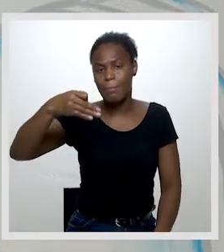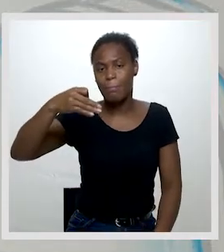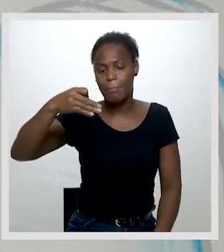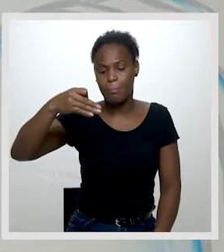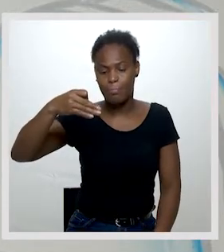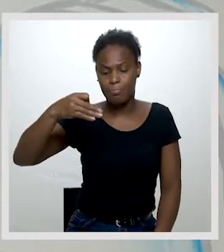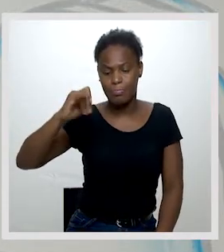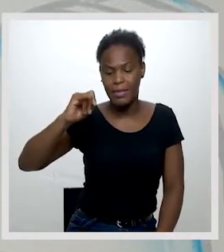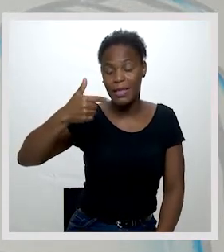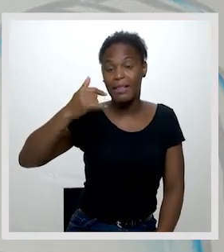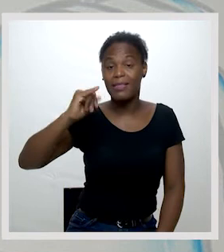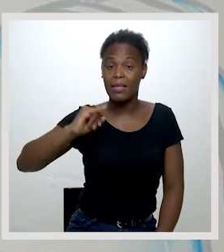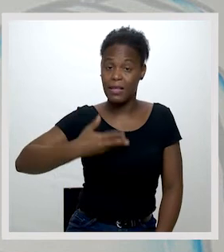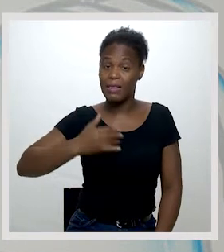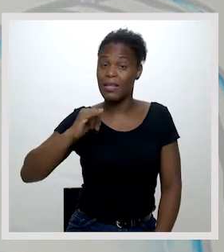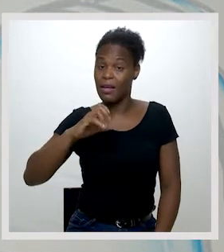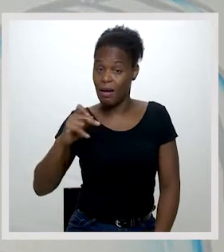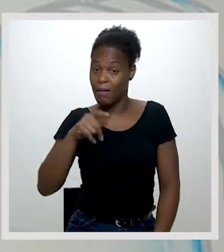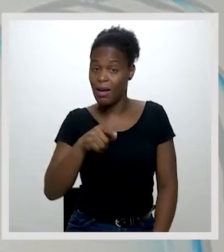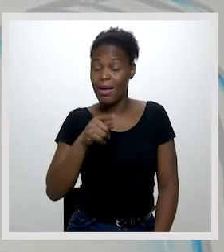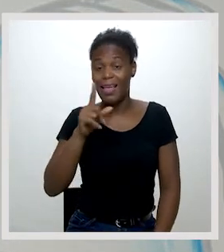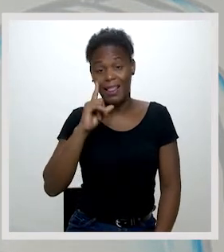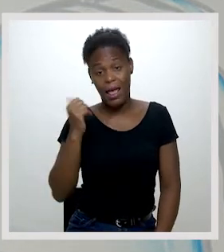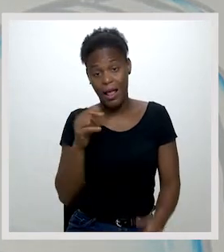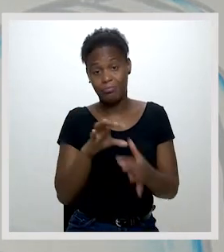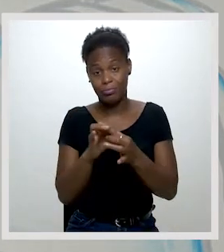com esta ligação peptídica já formada,